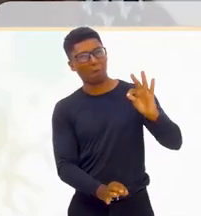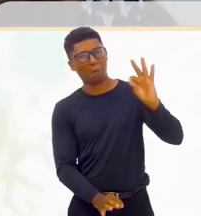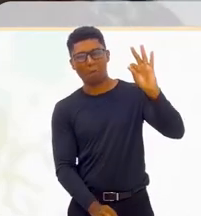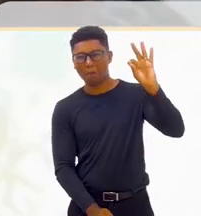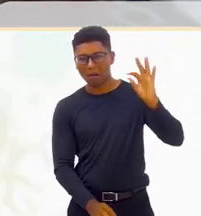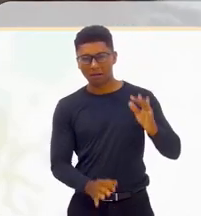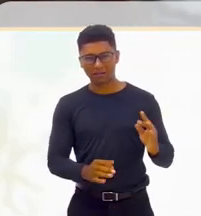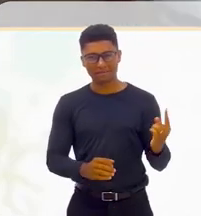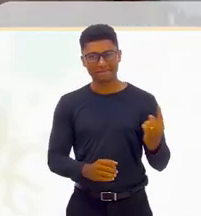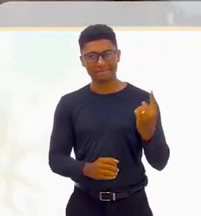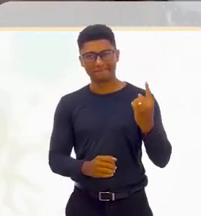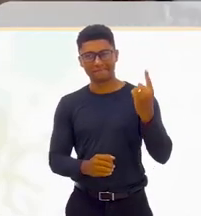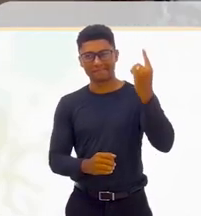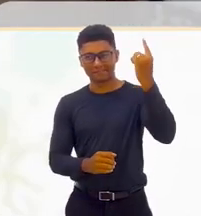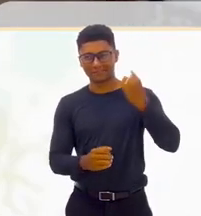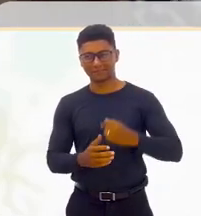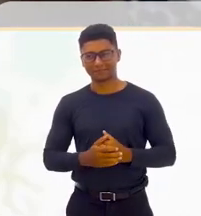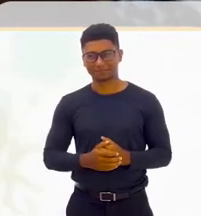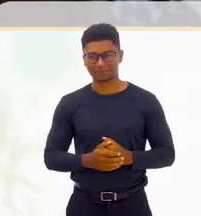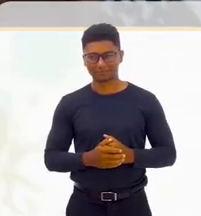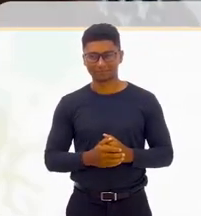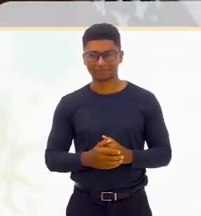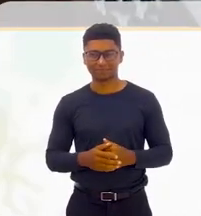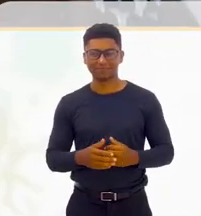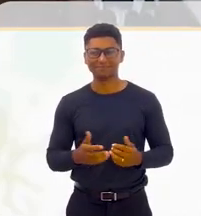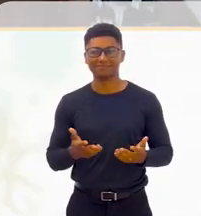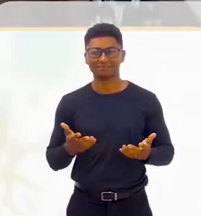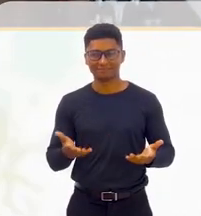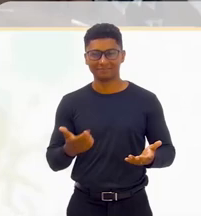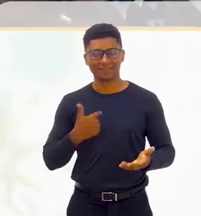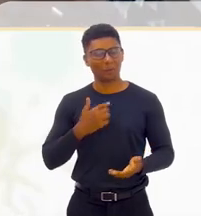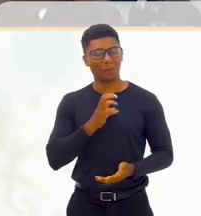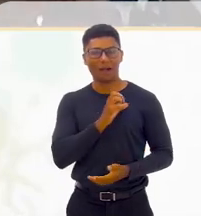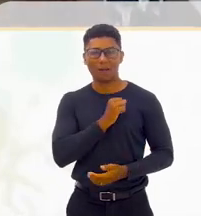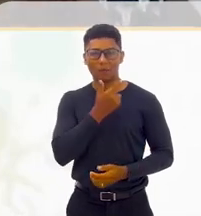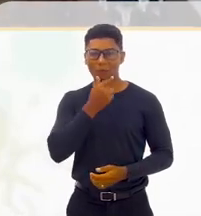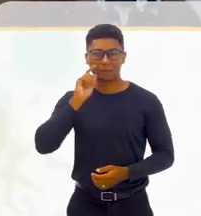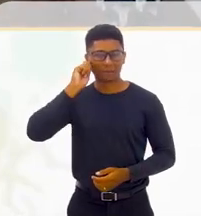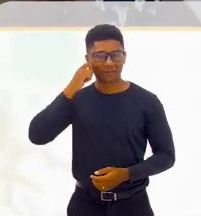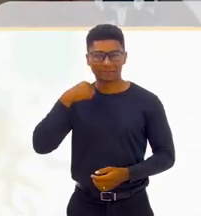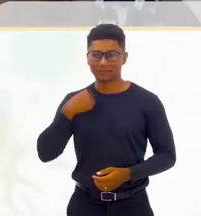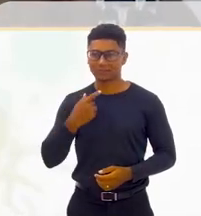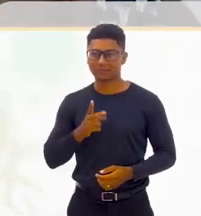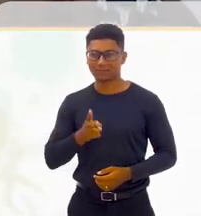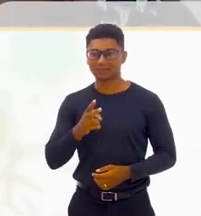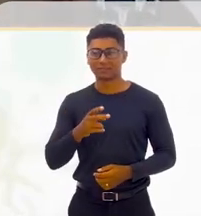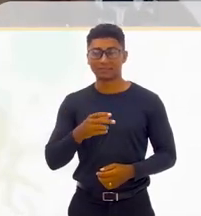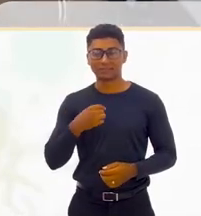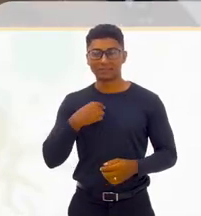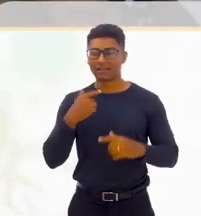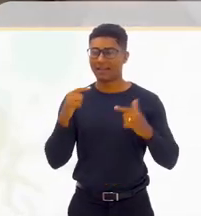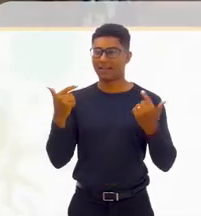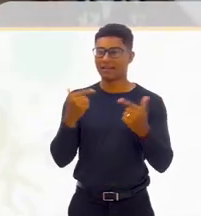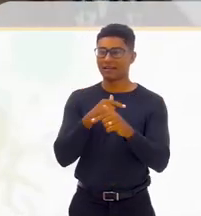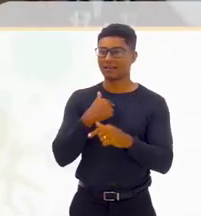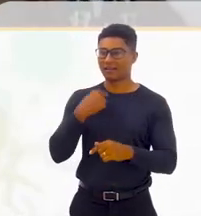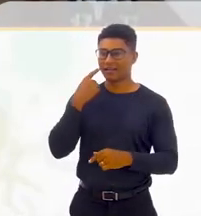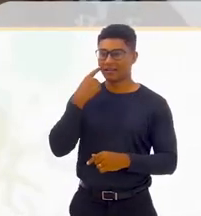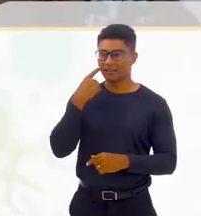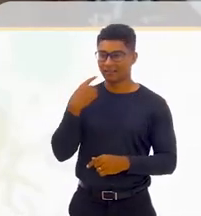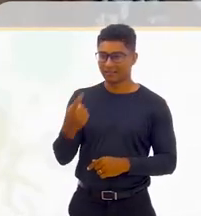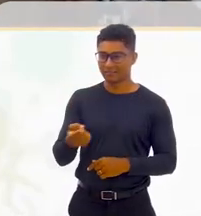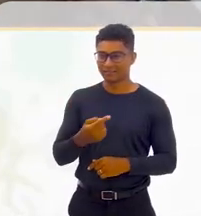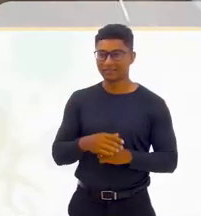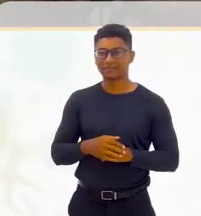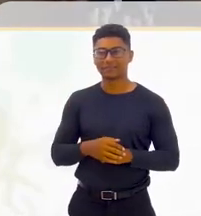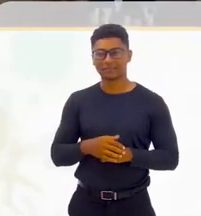de baixo, assim, para cima, ó, né, eu adoro Armário me... duplex é ótimo. Amo homem preto, amo. Assim, quer ver eu ficar rindo à toa, ver um